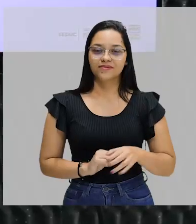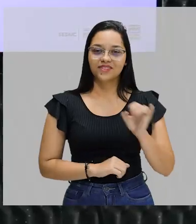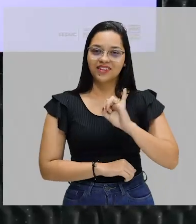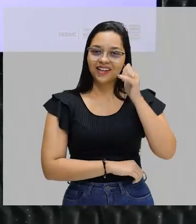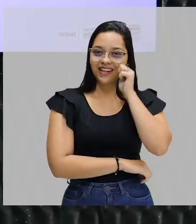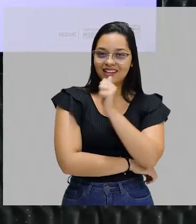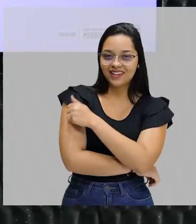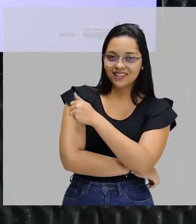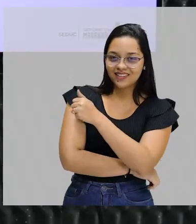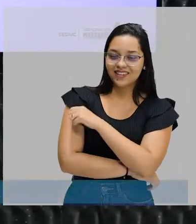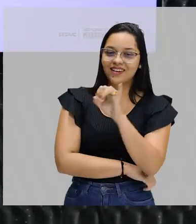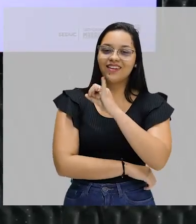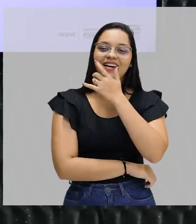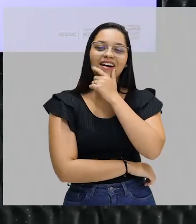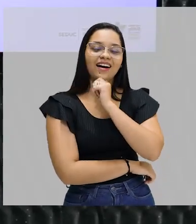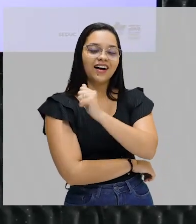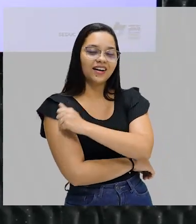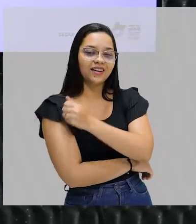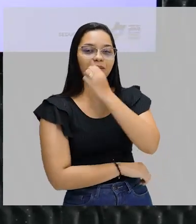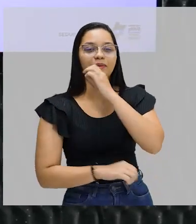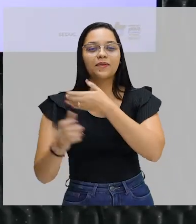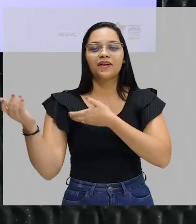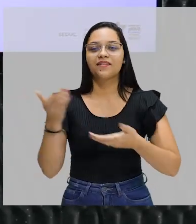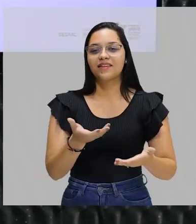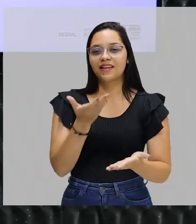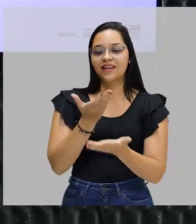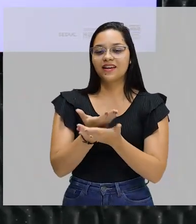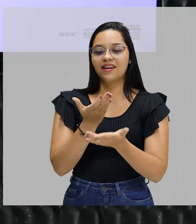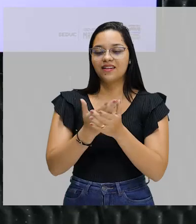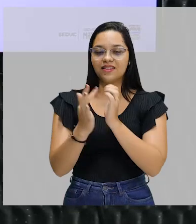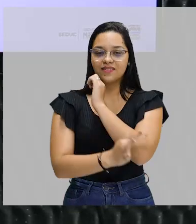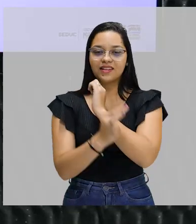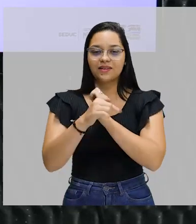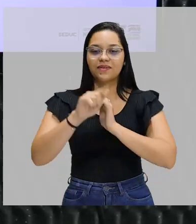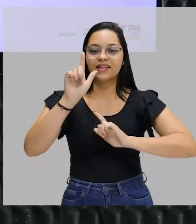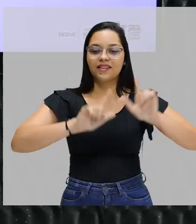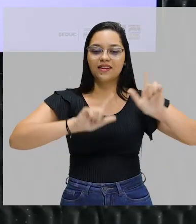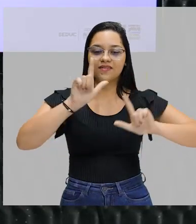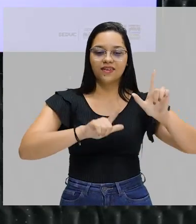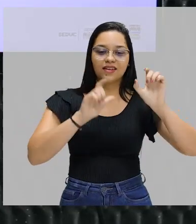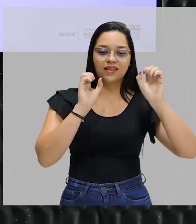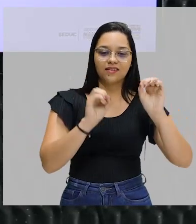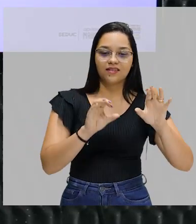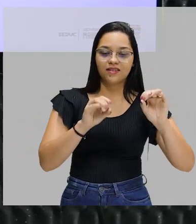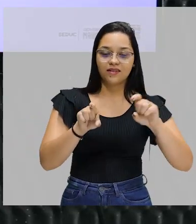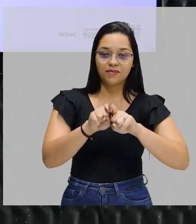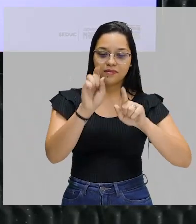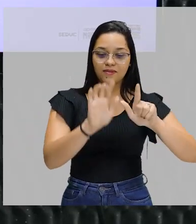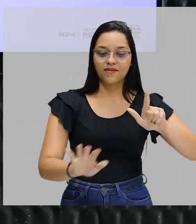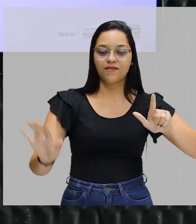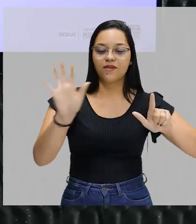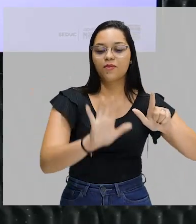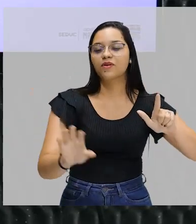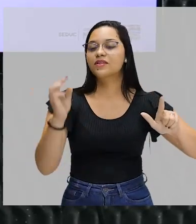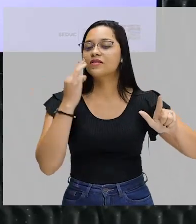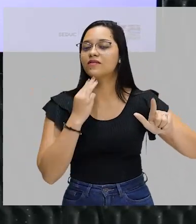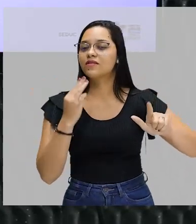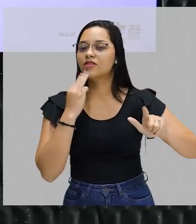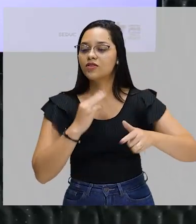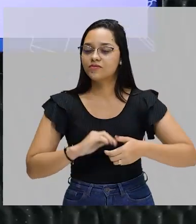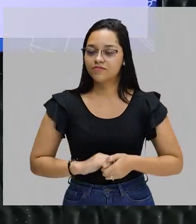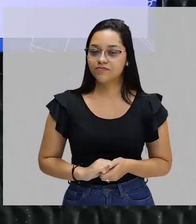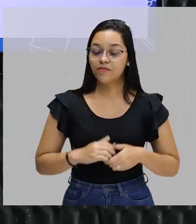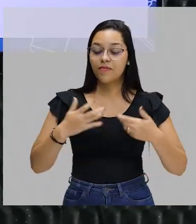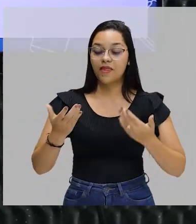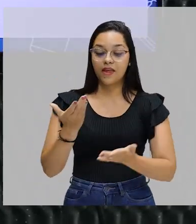Olá, aluna. Olá, aluno. Seja bem-vindo a mais uma aula de física aqui pela TV Educação e também pela plataforma Gonçalves Dias.